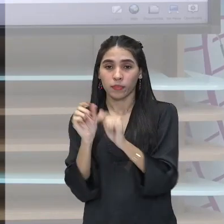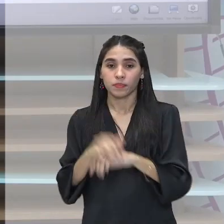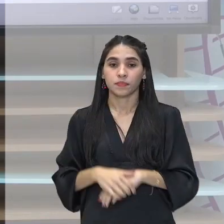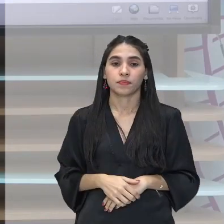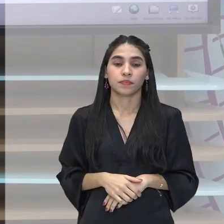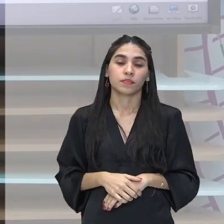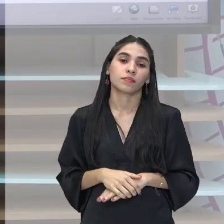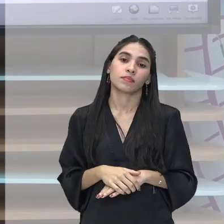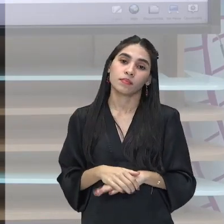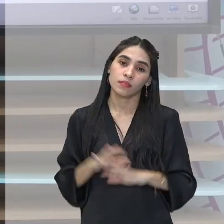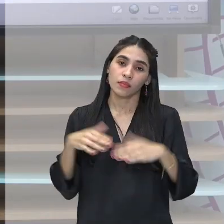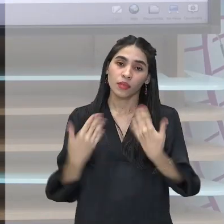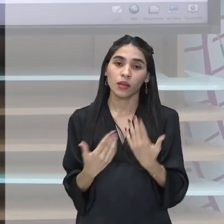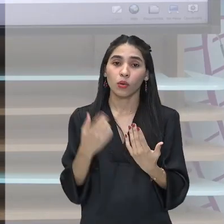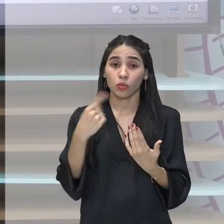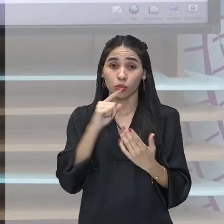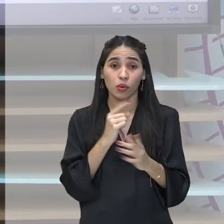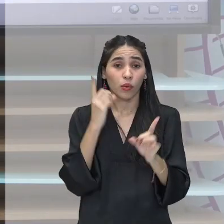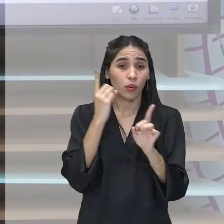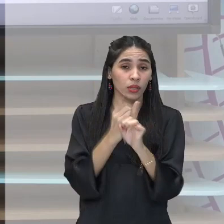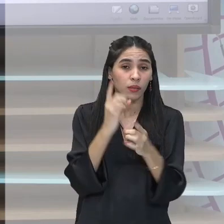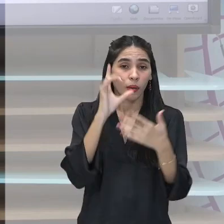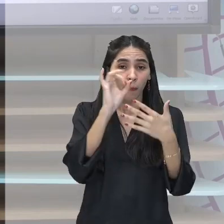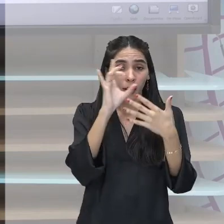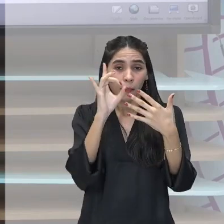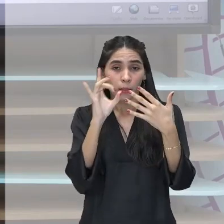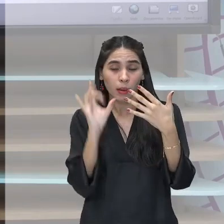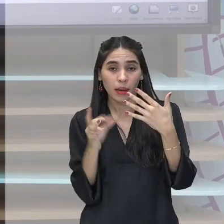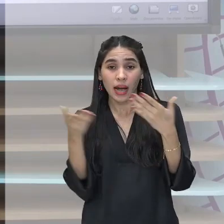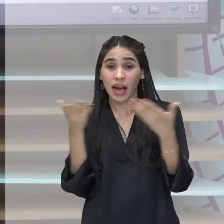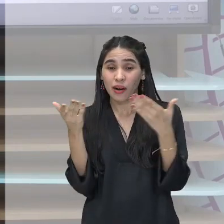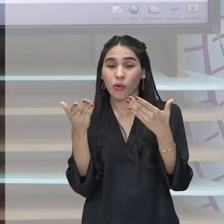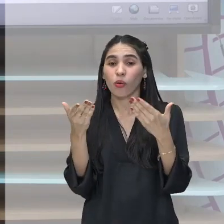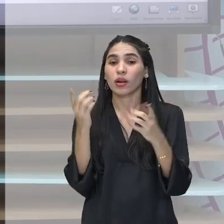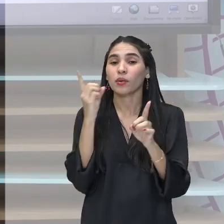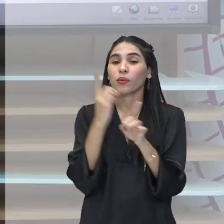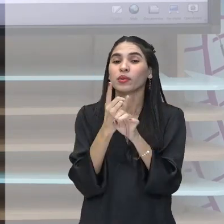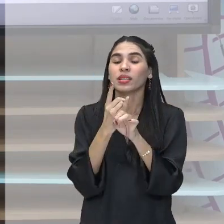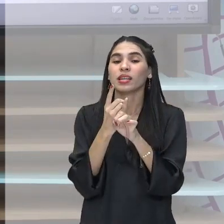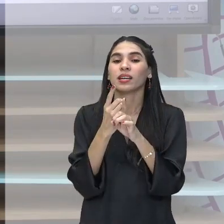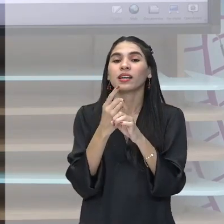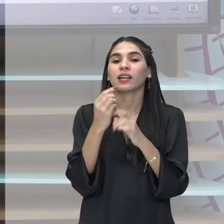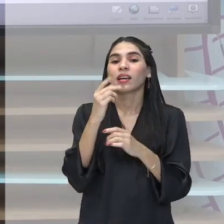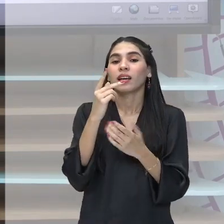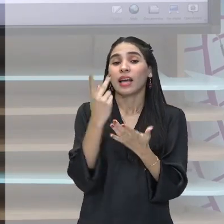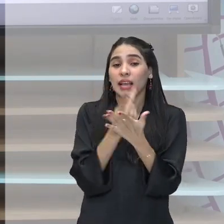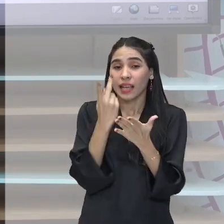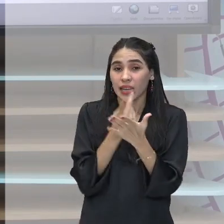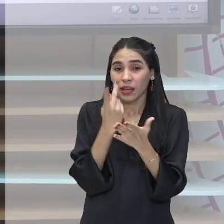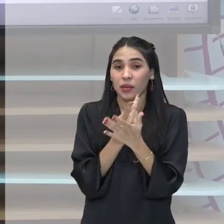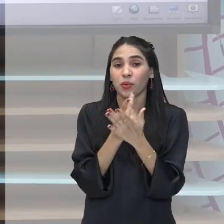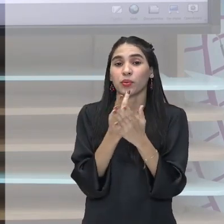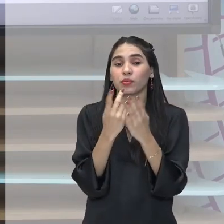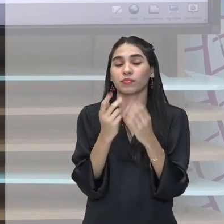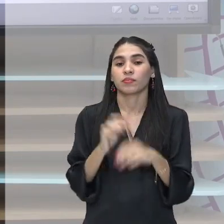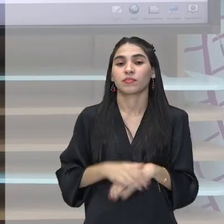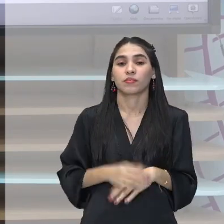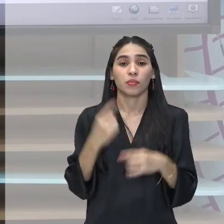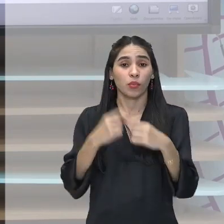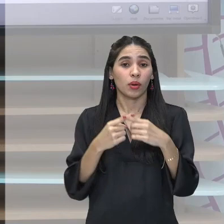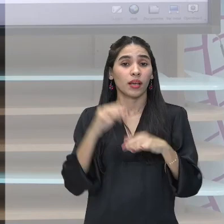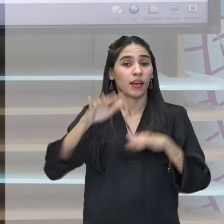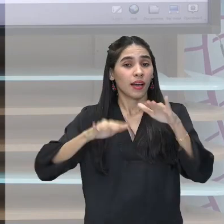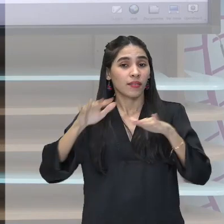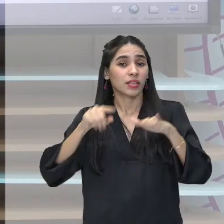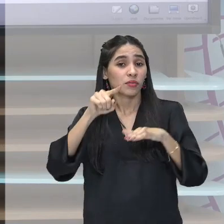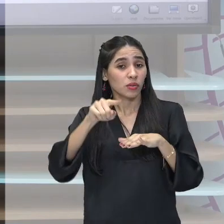Como nós fizemos de cada um, agora vamos para o erro de todas essas contas. Porque às vezes você